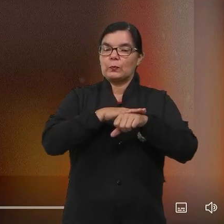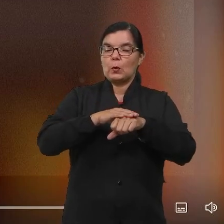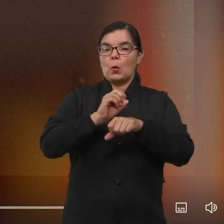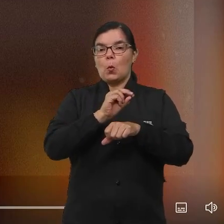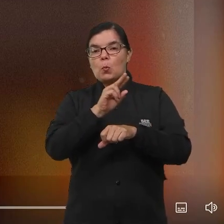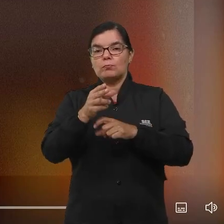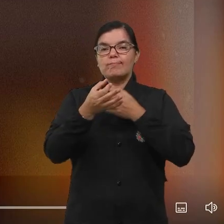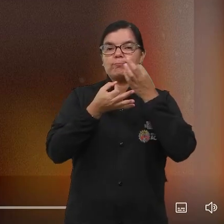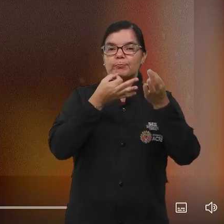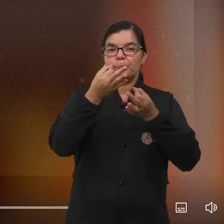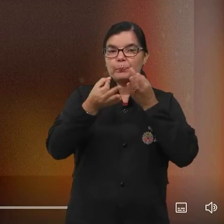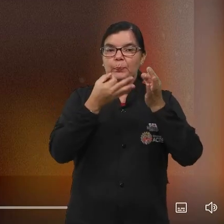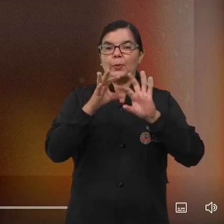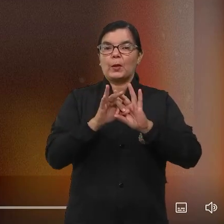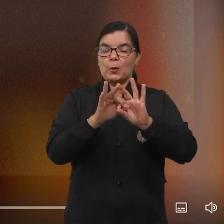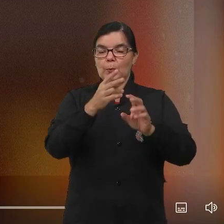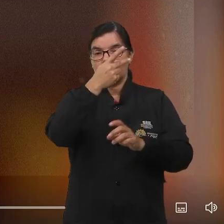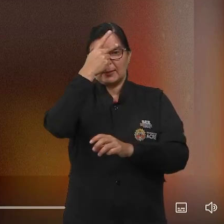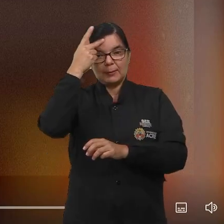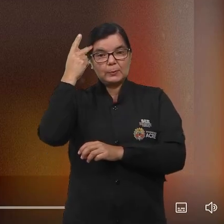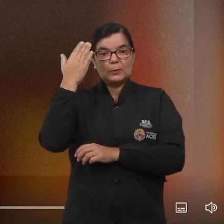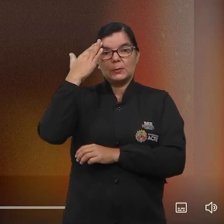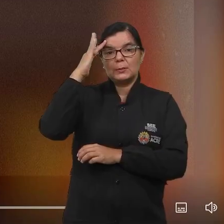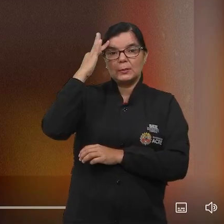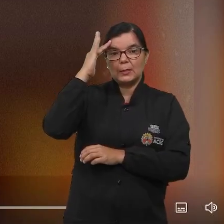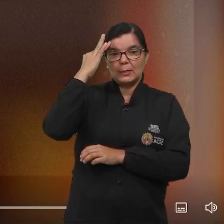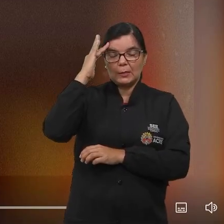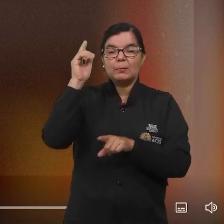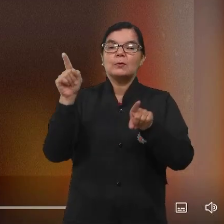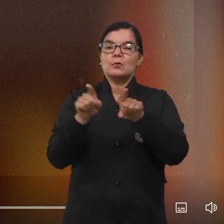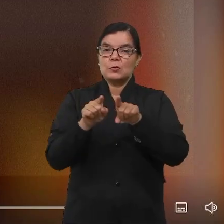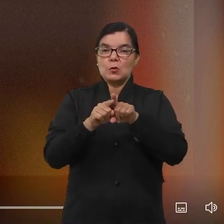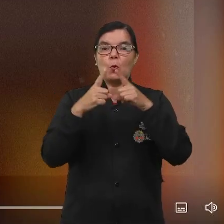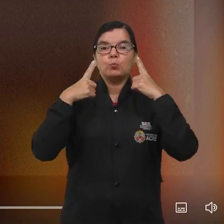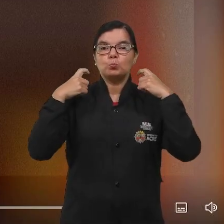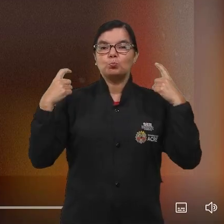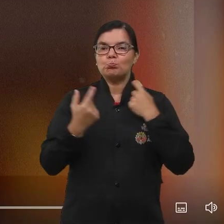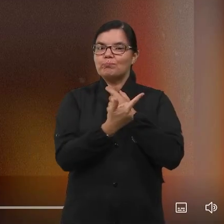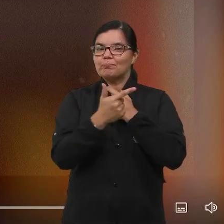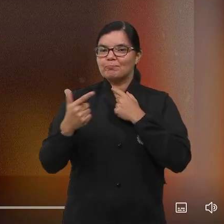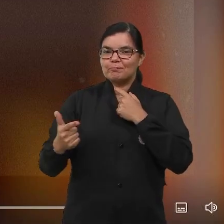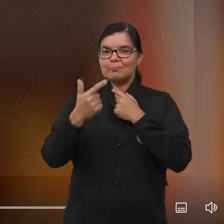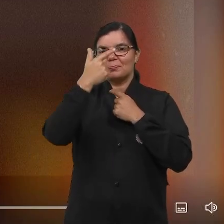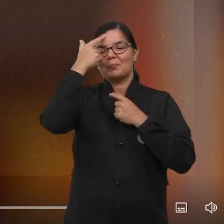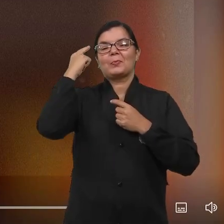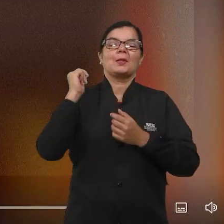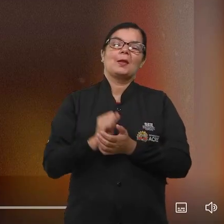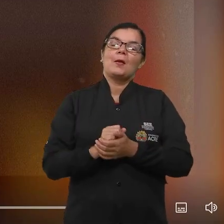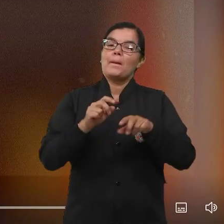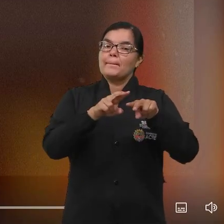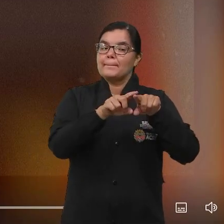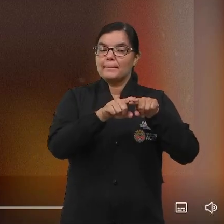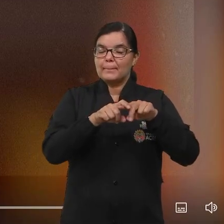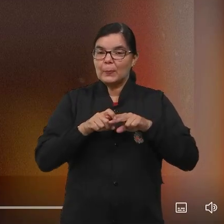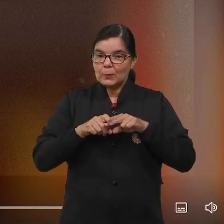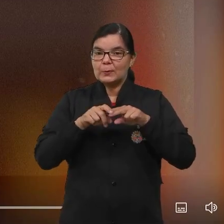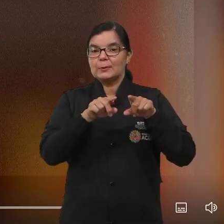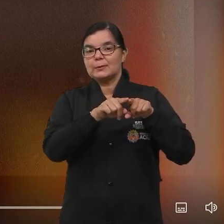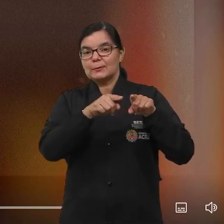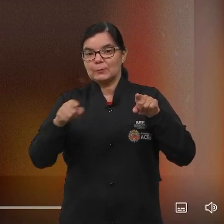ou comentários, permitindo que o público compreendesse a trama sem som. Então, nesse período, no